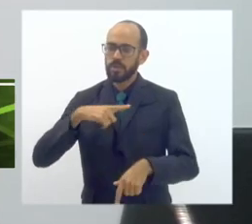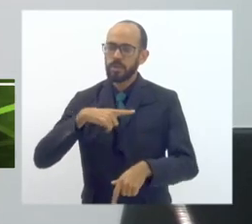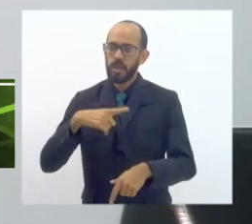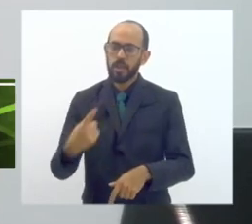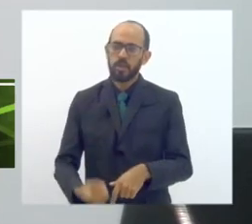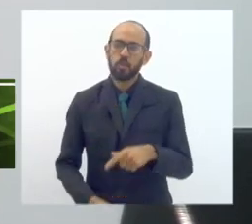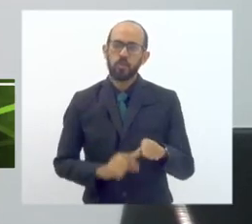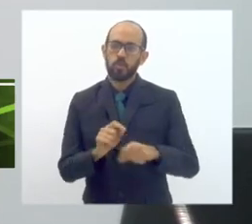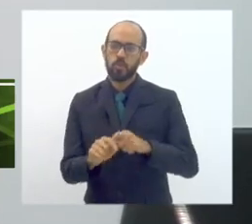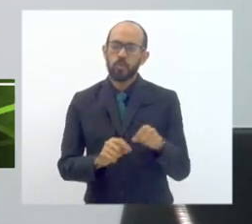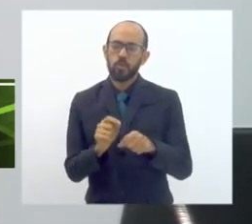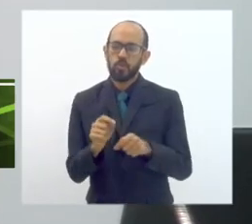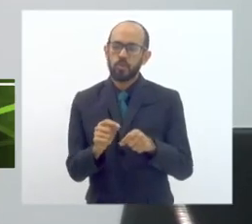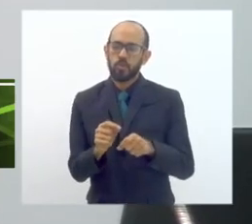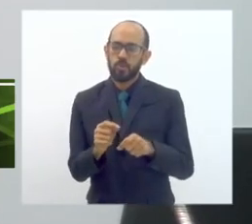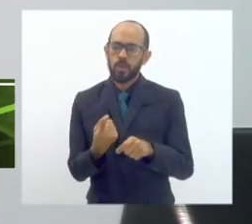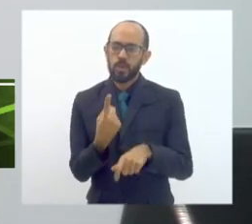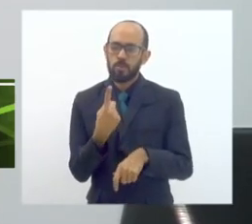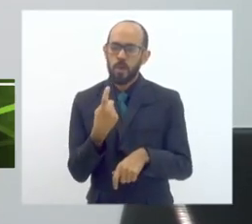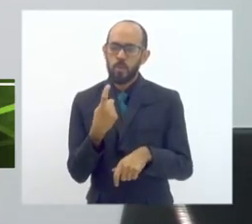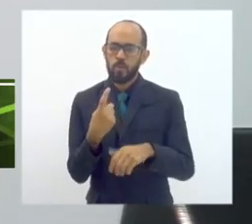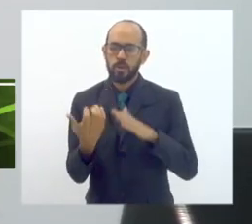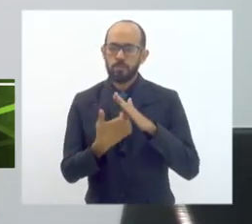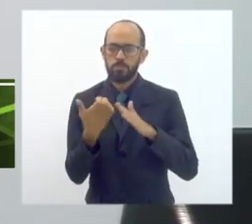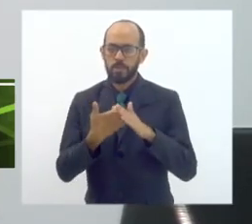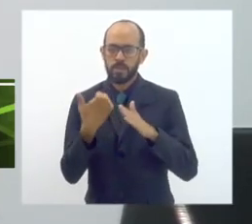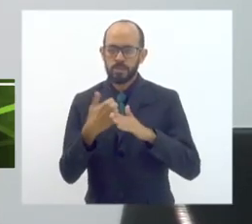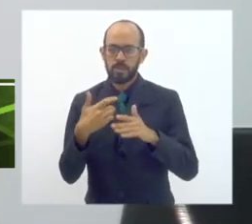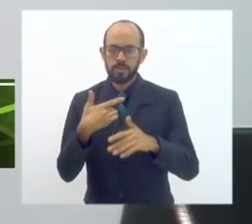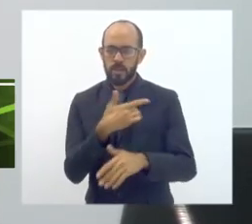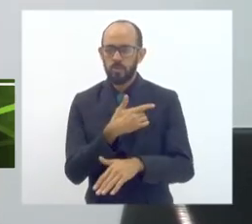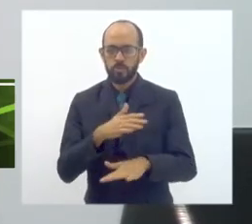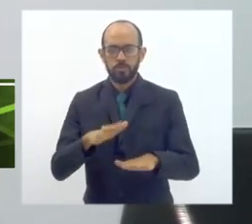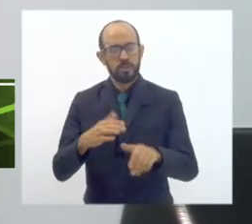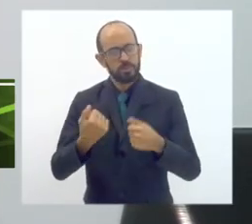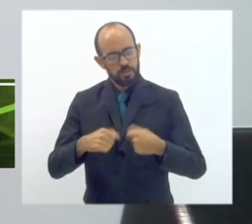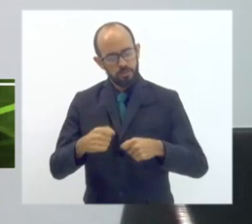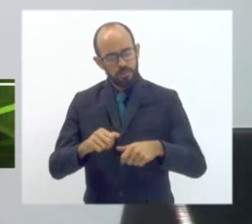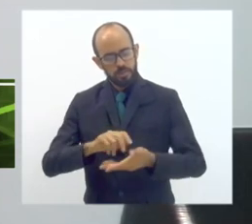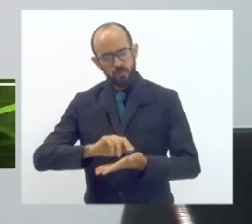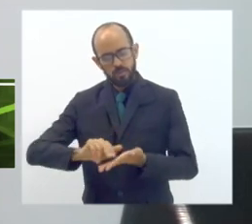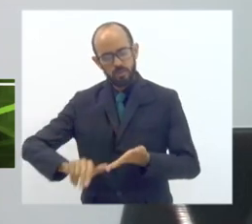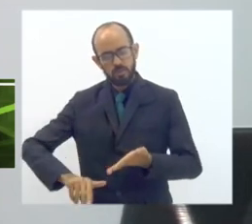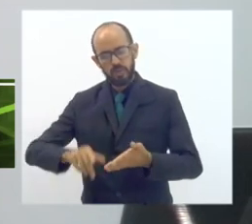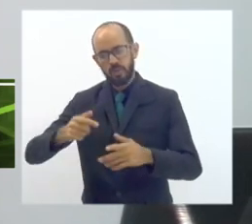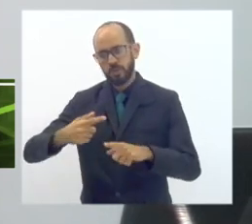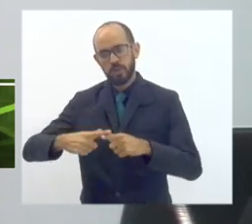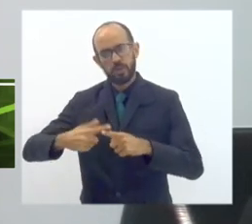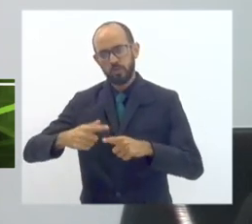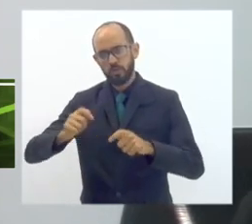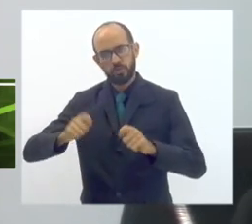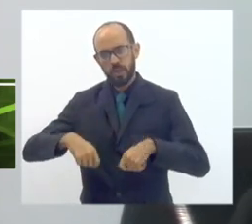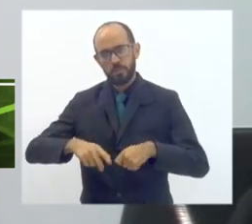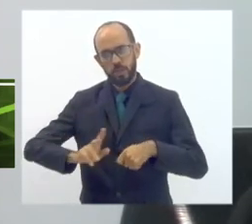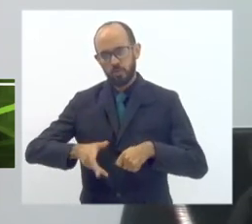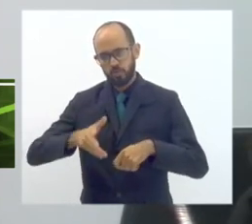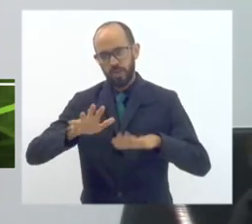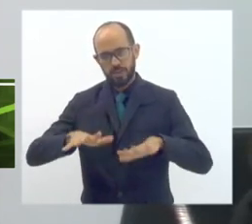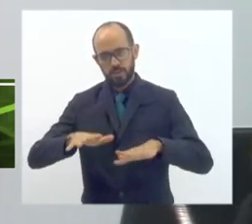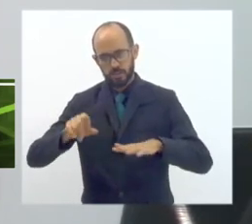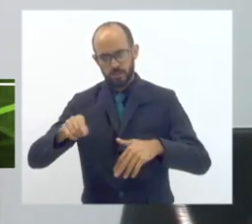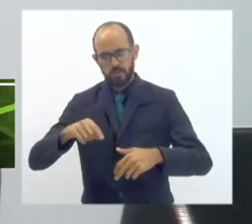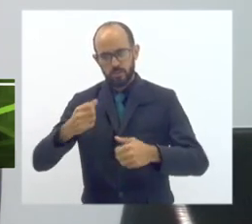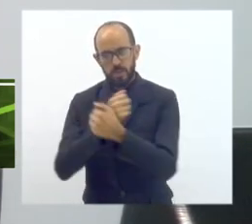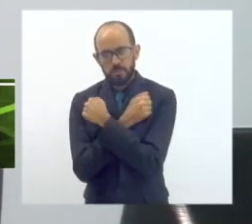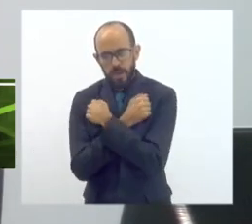saúde. Precisamos de diversificar isso aí, porque realmente não tem como a gente sobreviver mais. Um forte abraço a todos vocês,